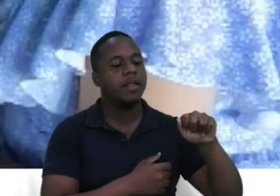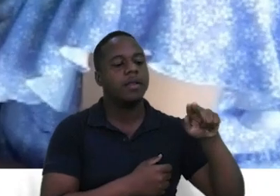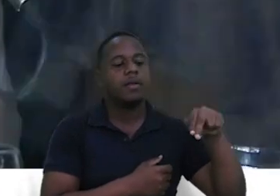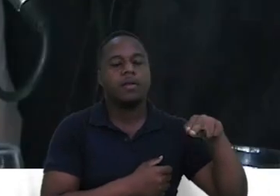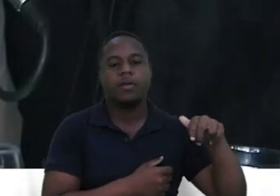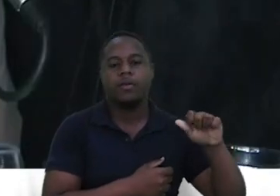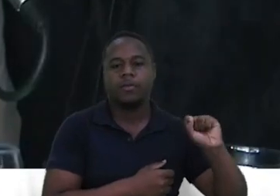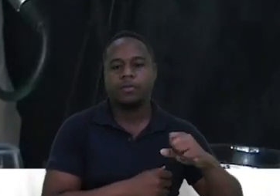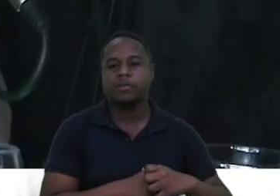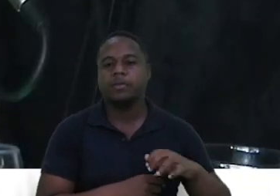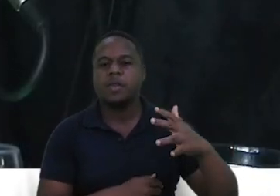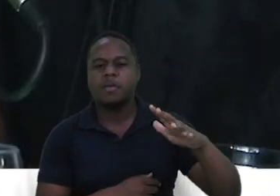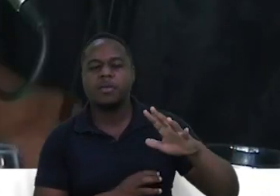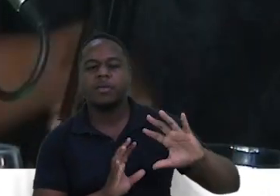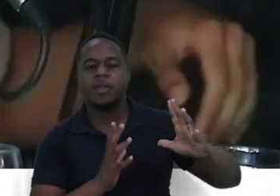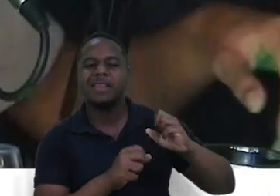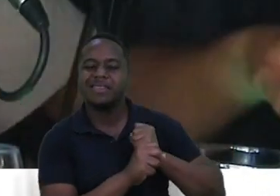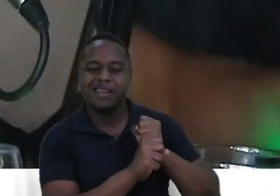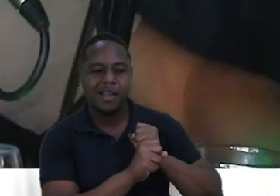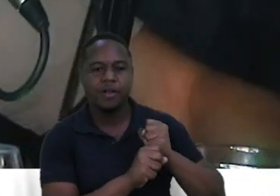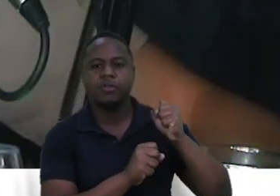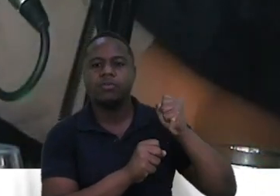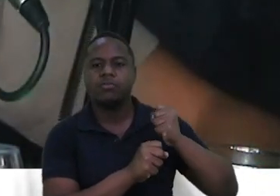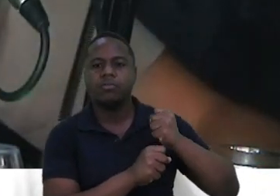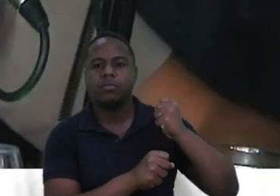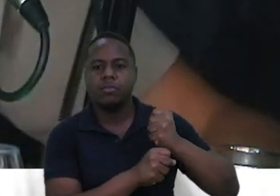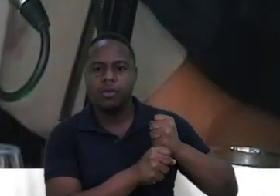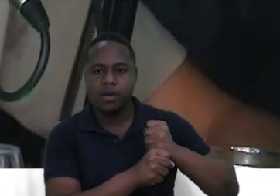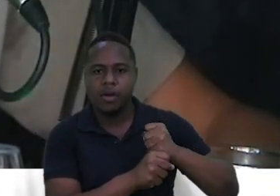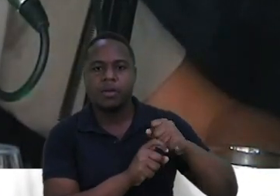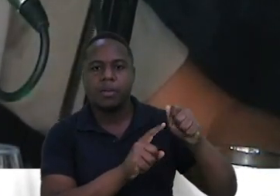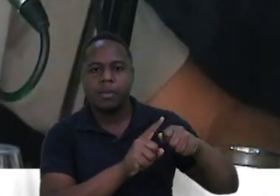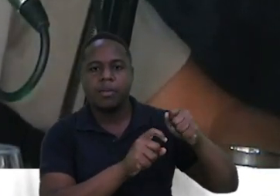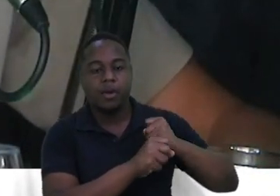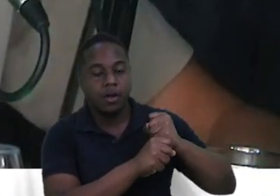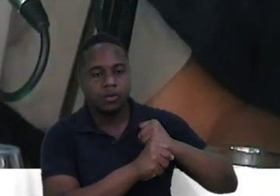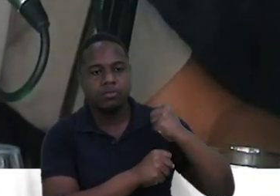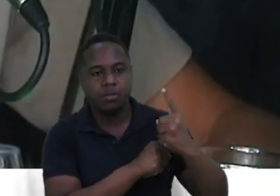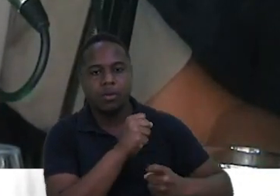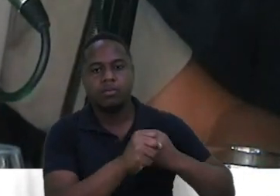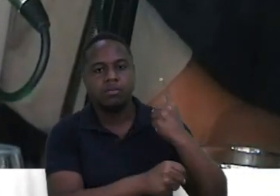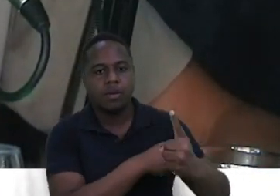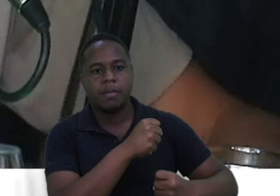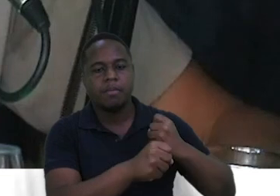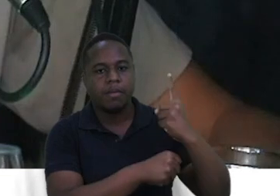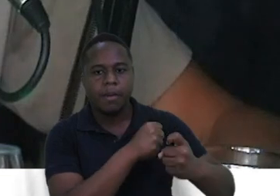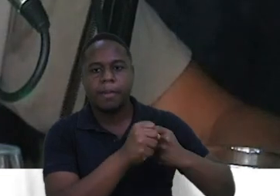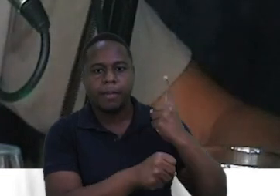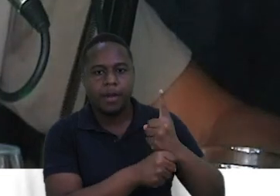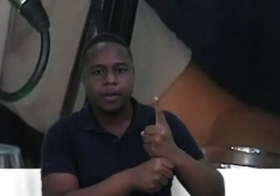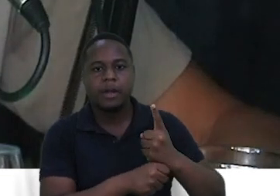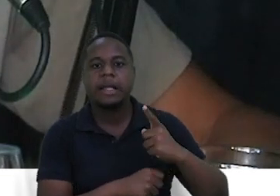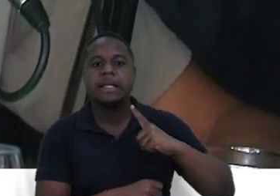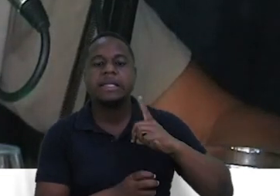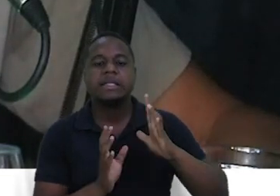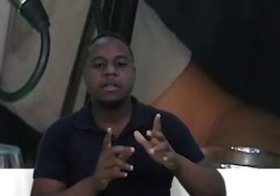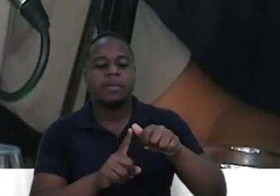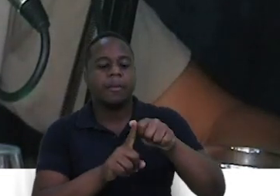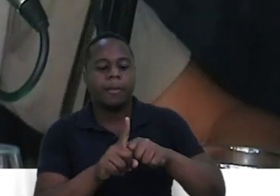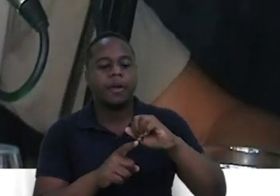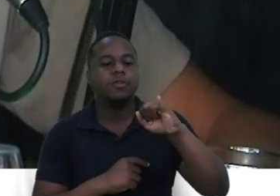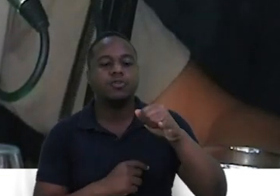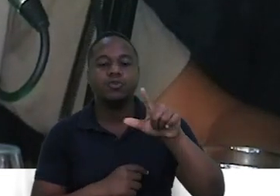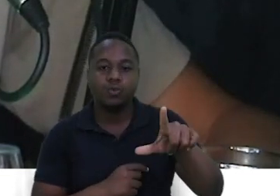ele acontece todo ano. Em julho tem um festival. É, ele acontece há mais de